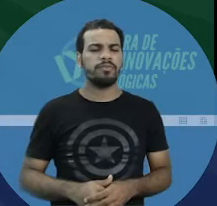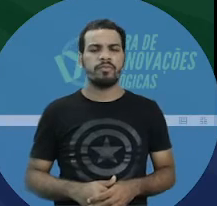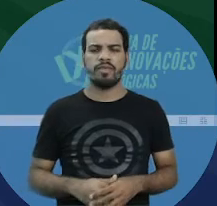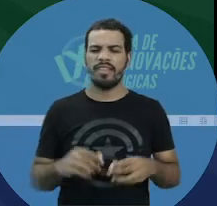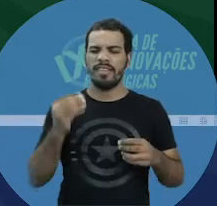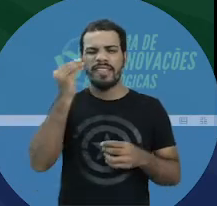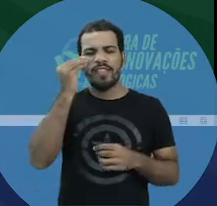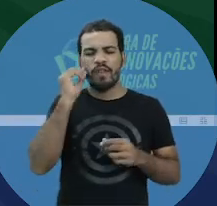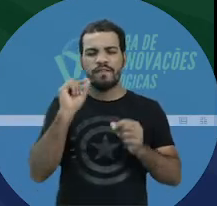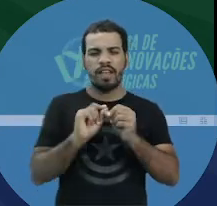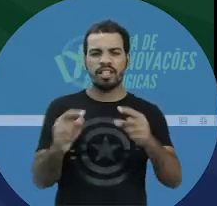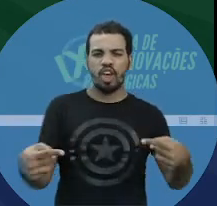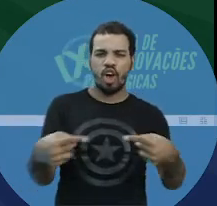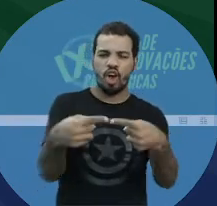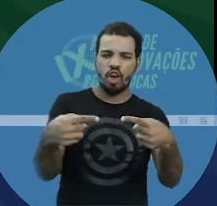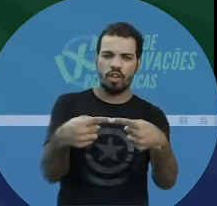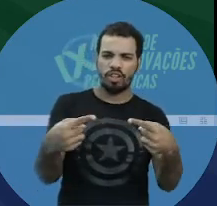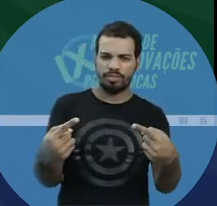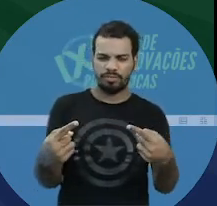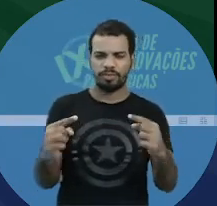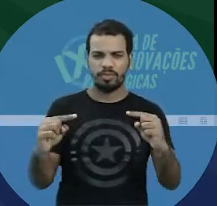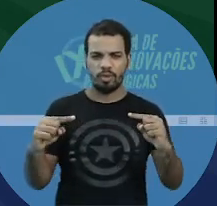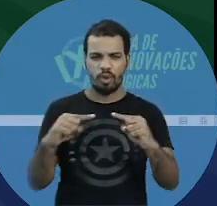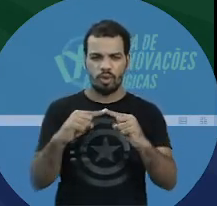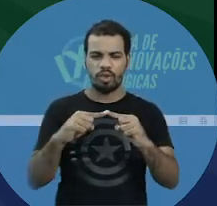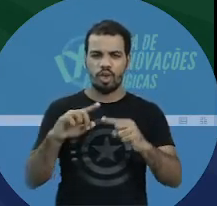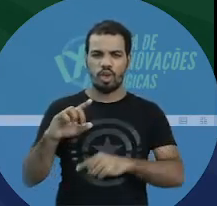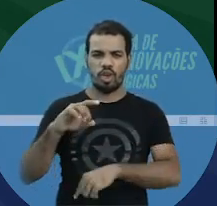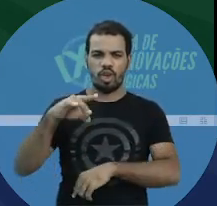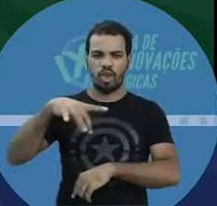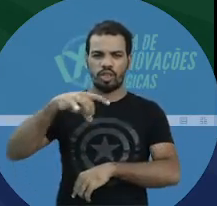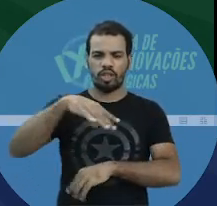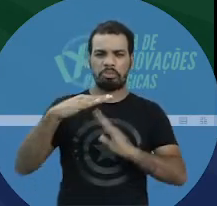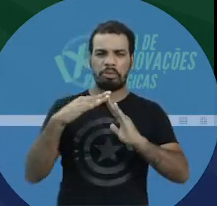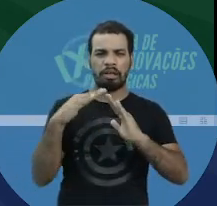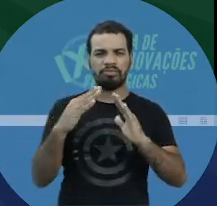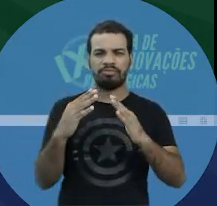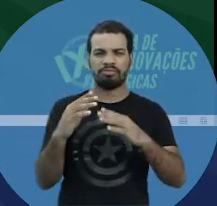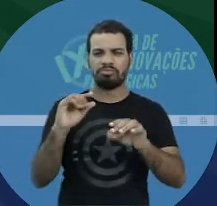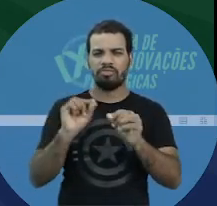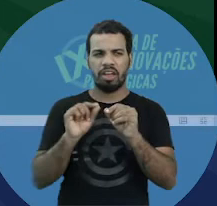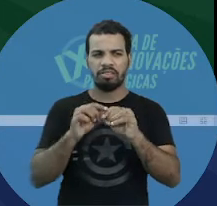conexão, né, do gotejador caseiro. Pode passar.